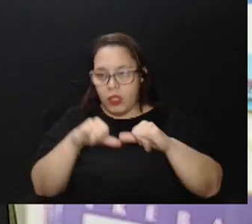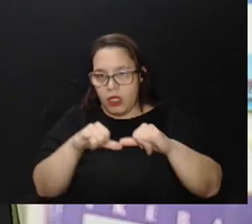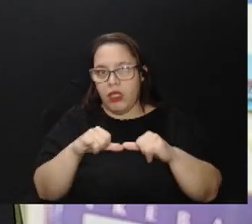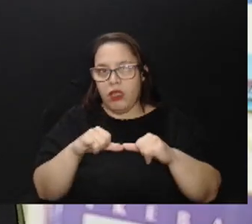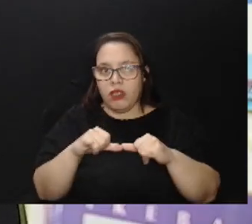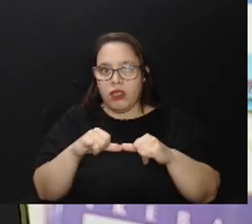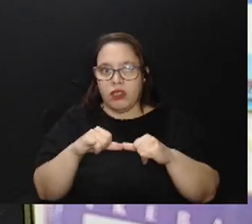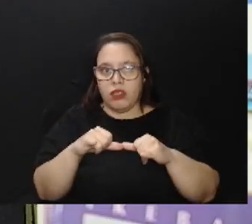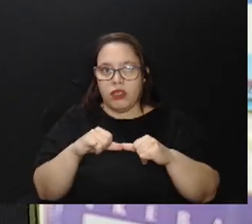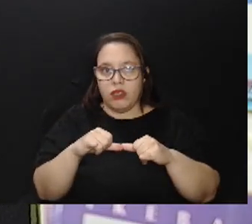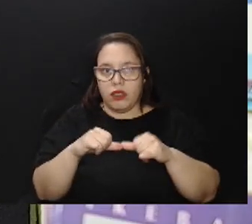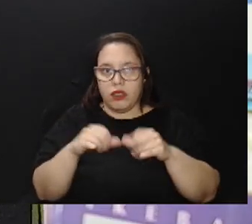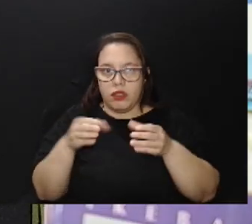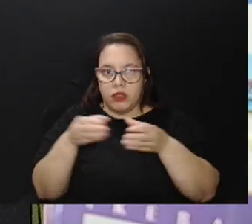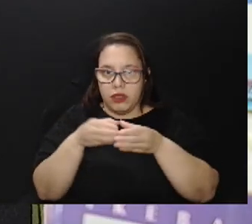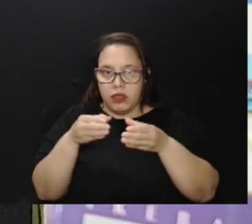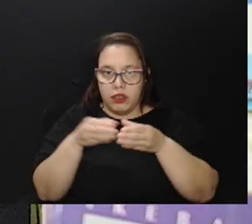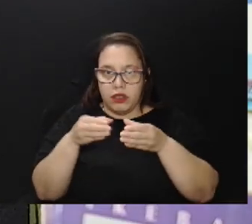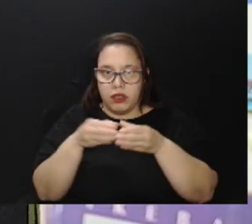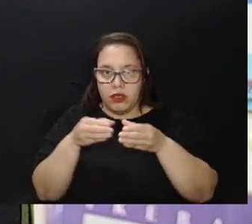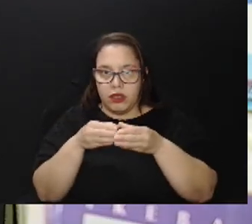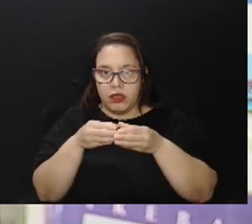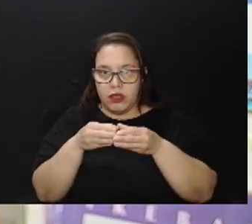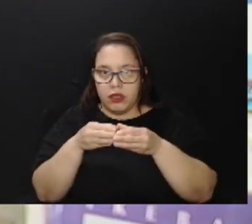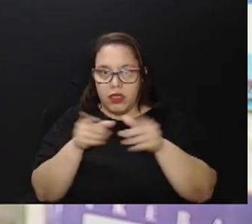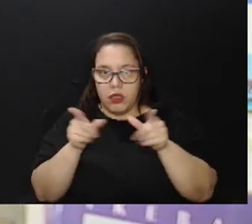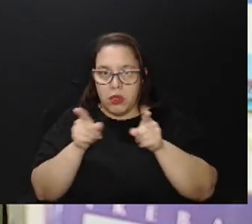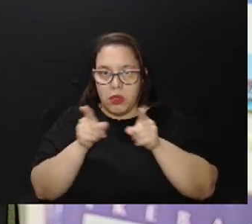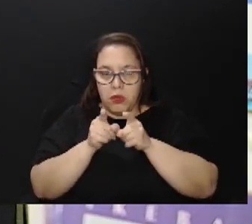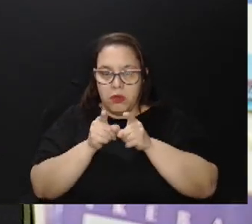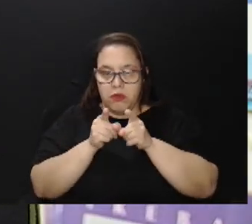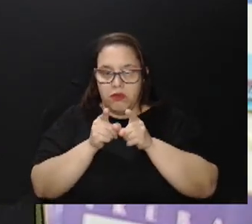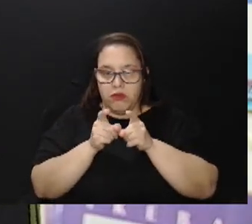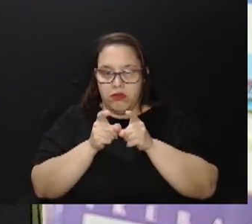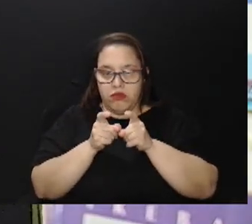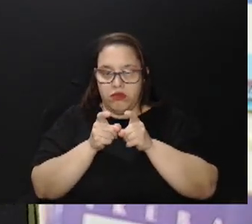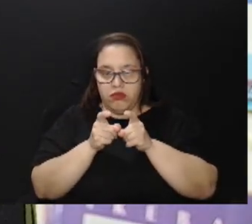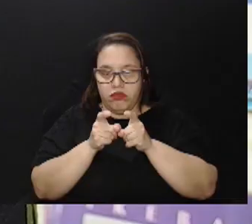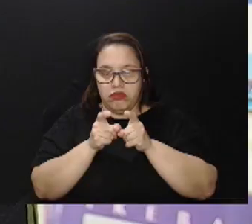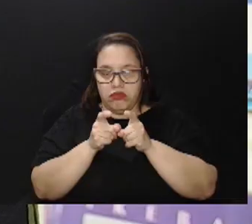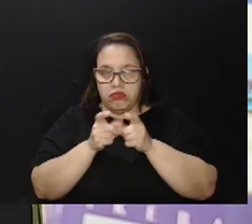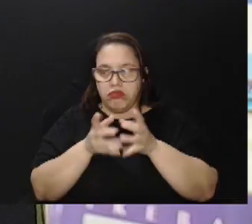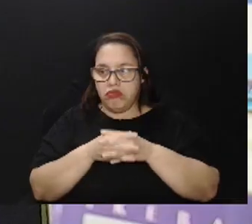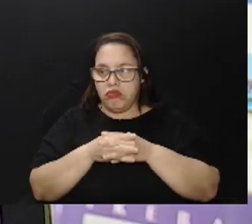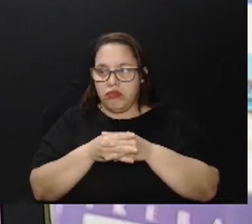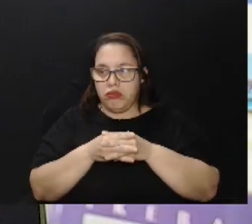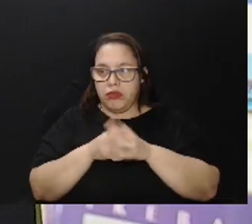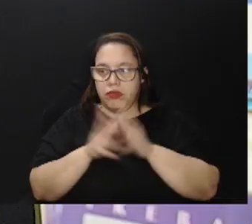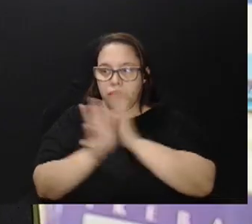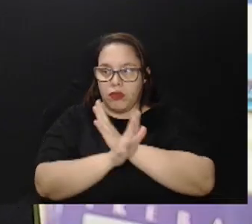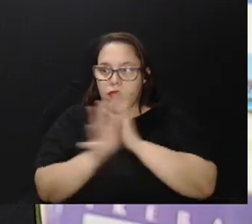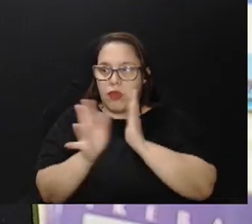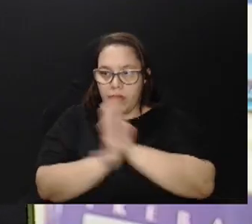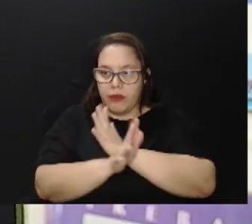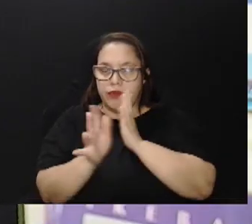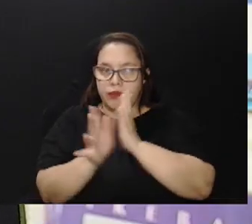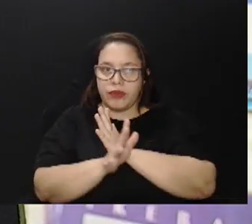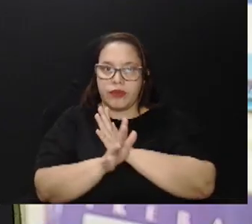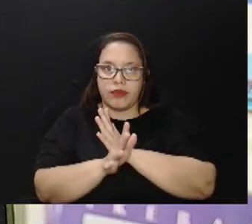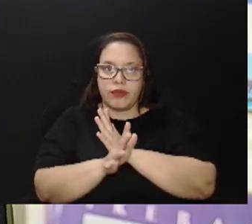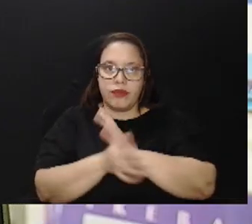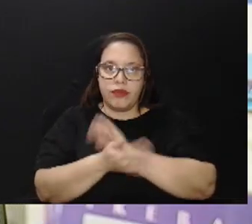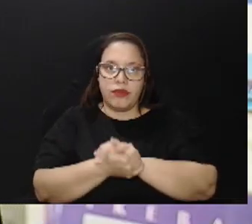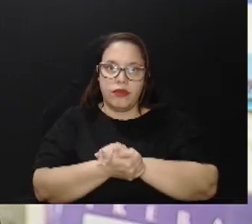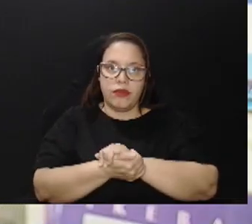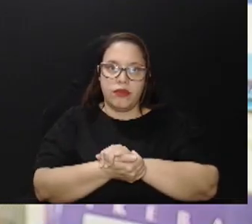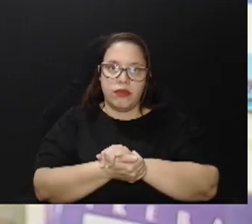estreita, cenário, tudo, e eles, nessa coisa de urbanização, teve que